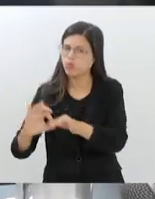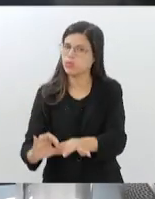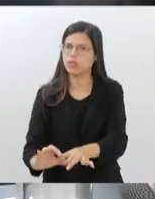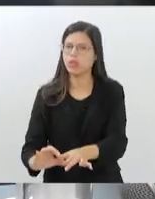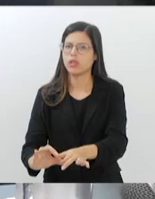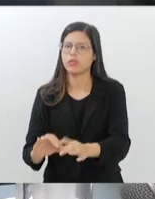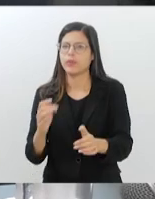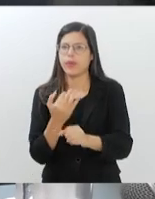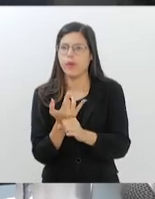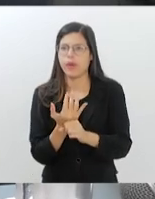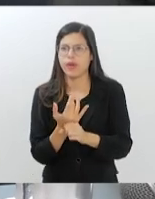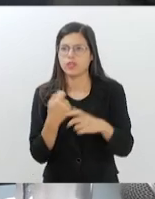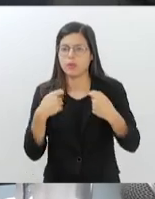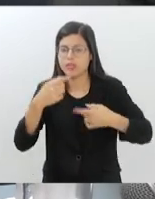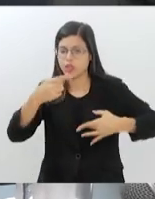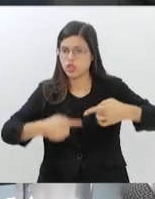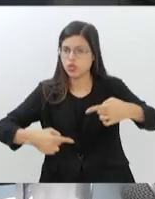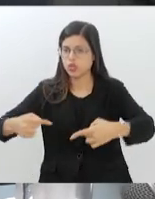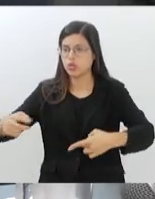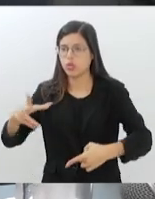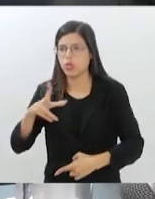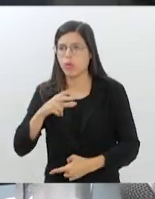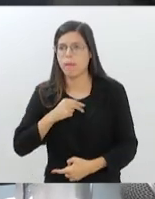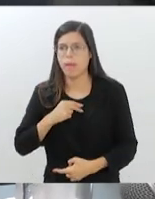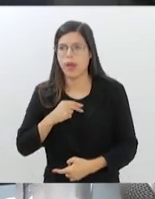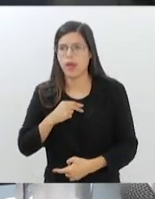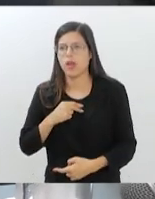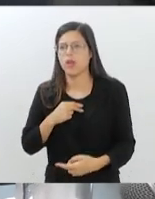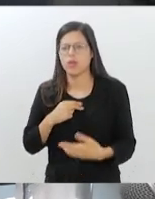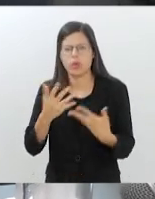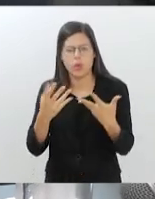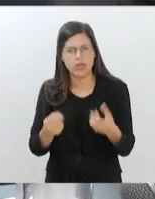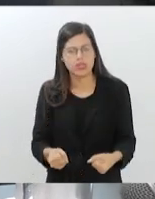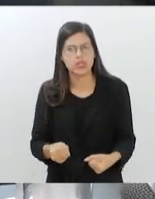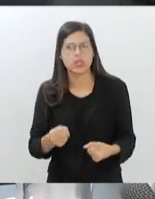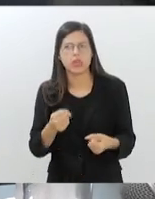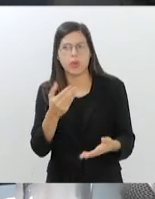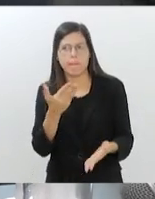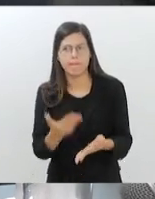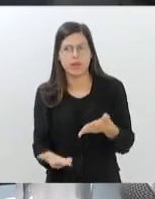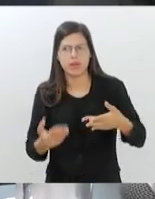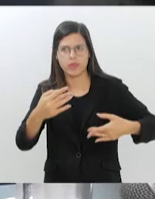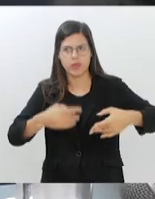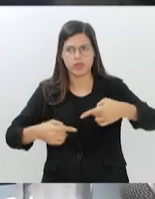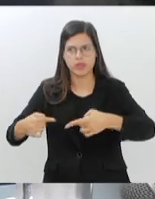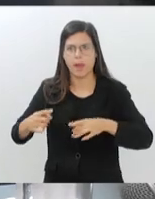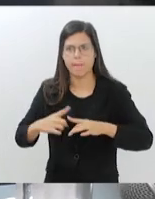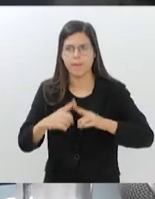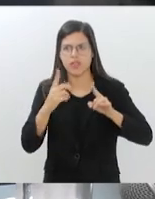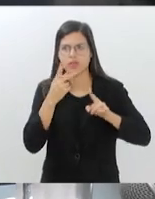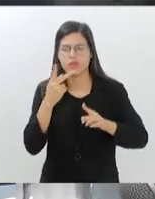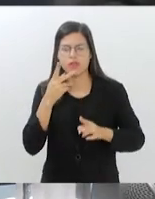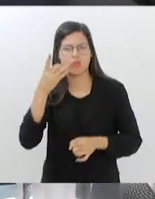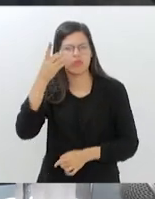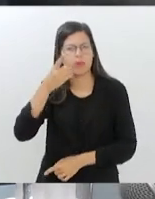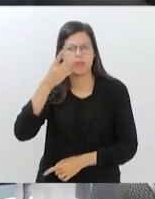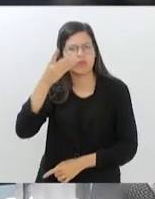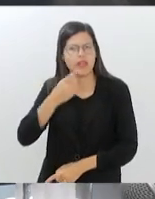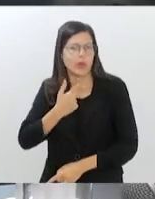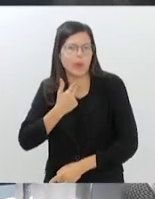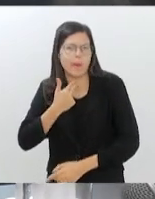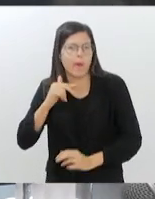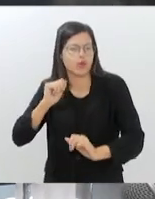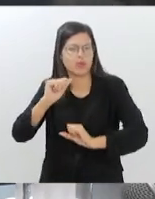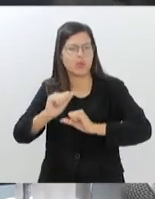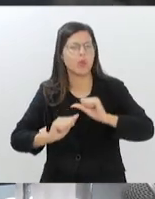ser discutida no mérito e admito inclusive perder a discussão ser emendado mas dizer que um deputado não tem capacidade de mudar o